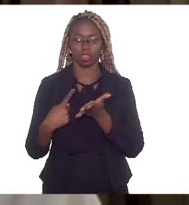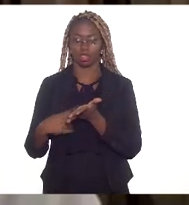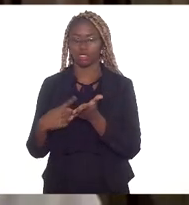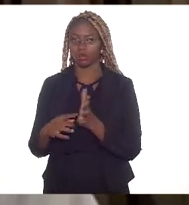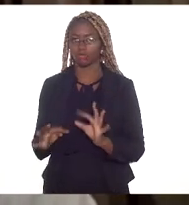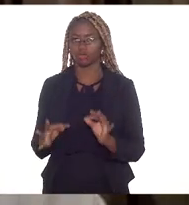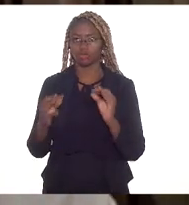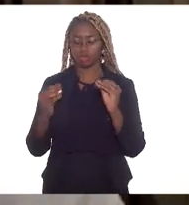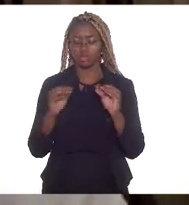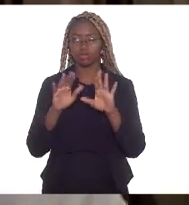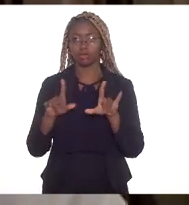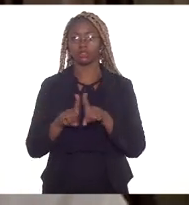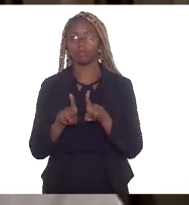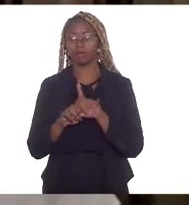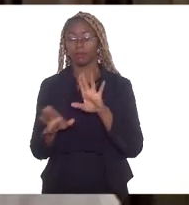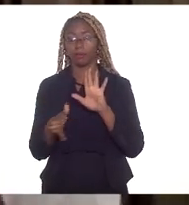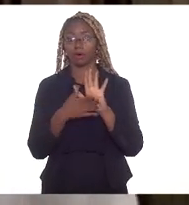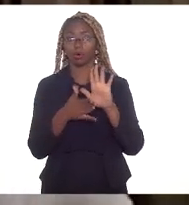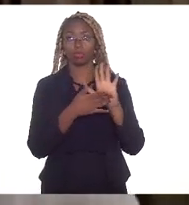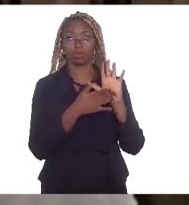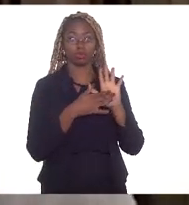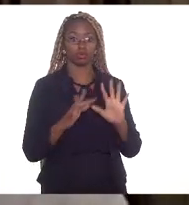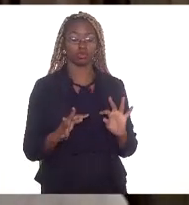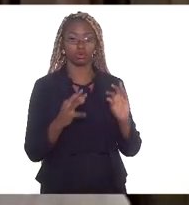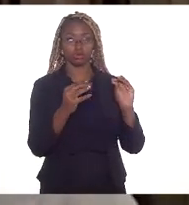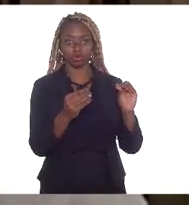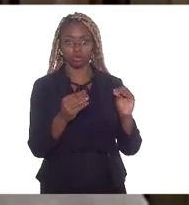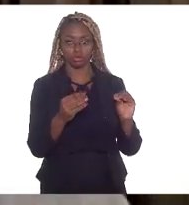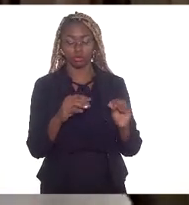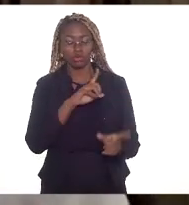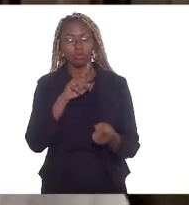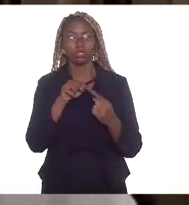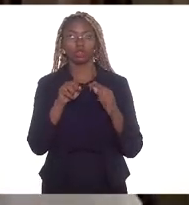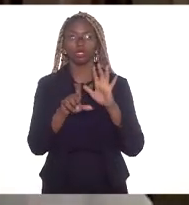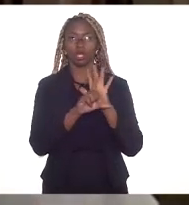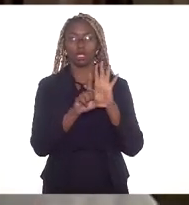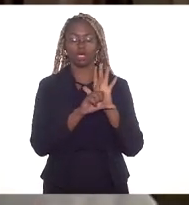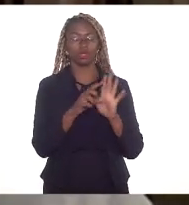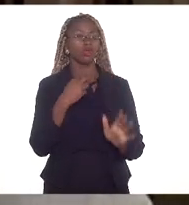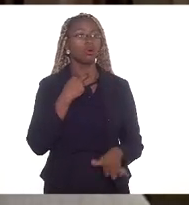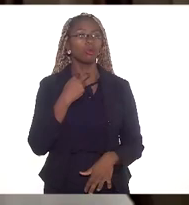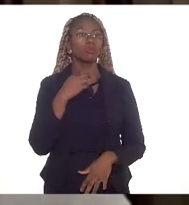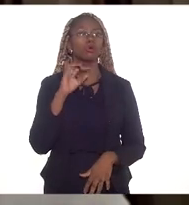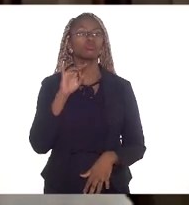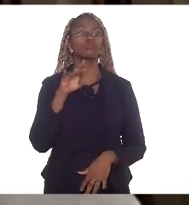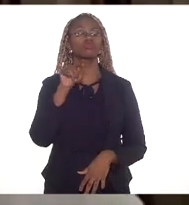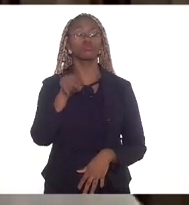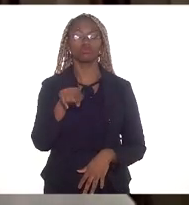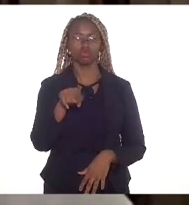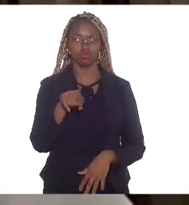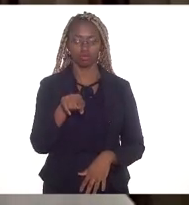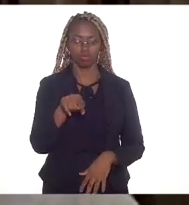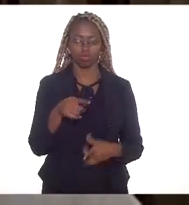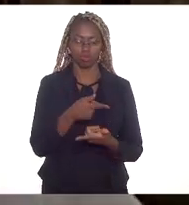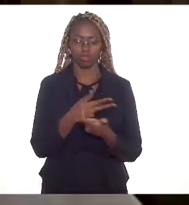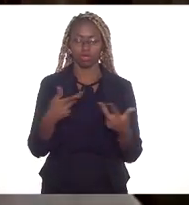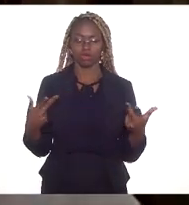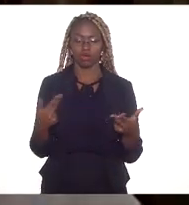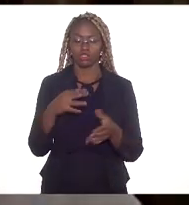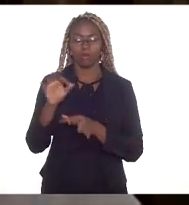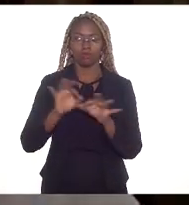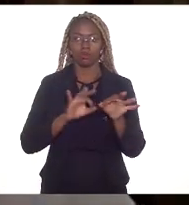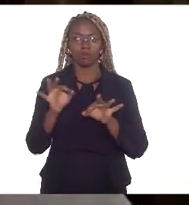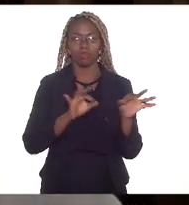proposto por todos com aderência à lei. Não pode ser apenas algo que seja